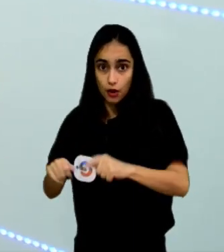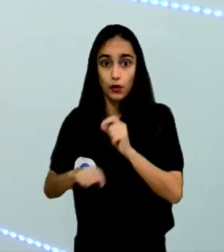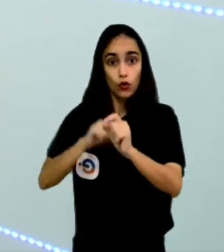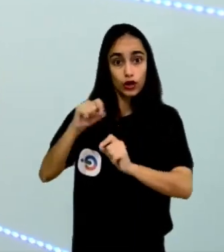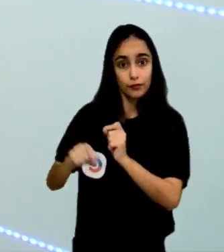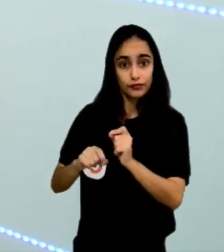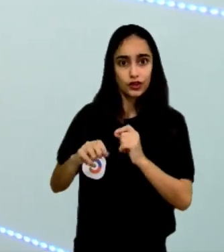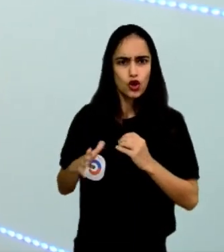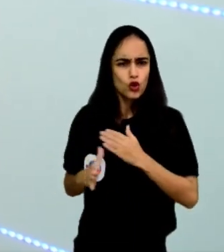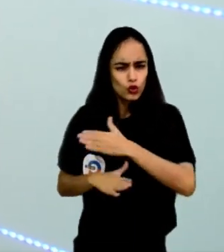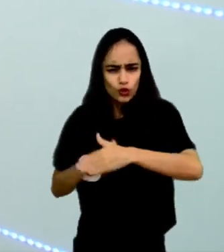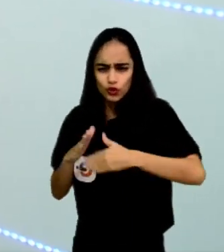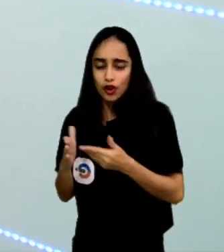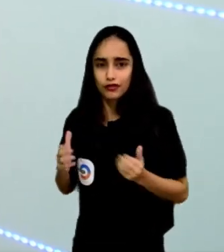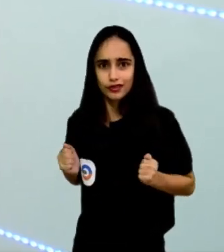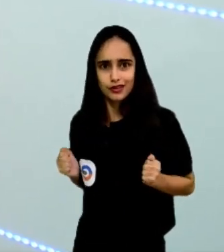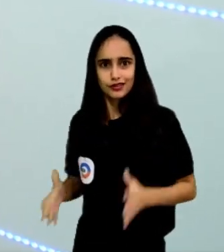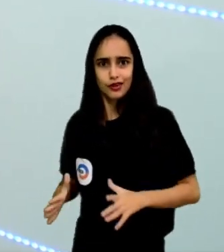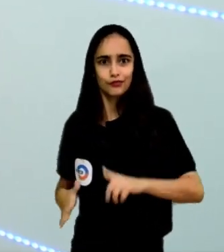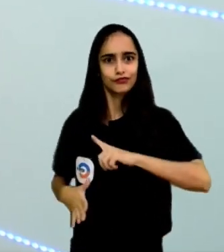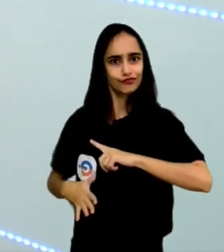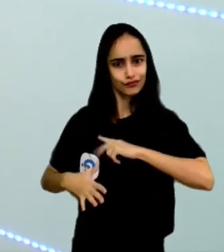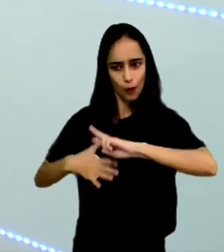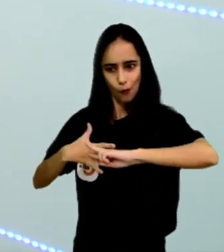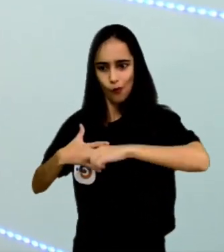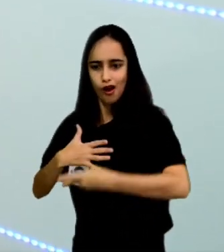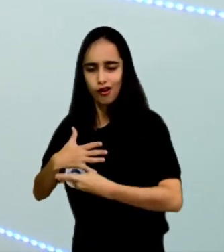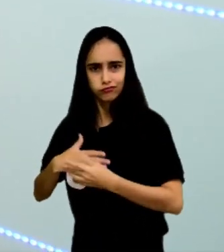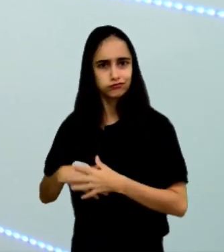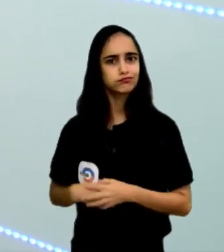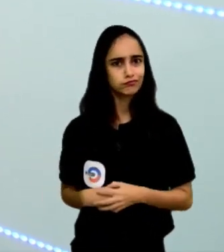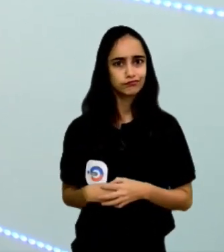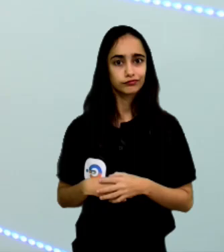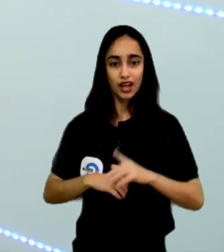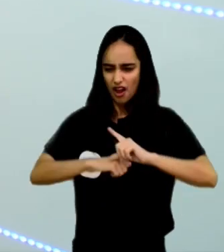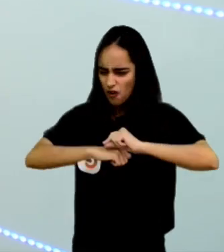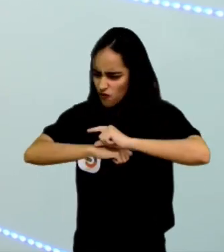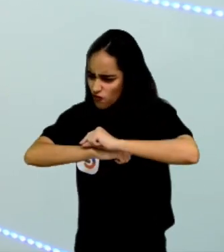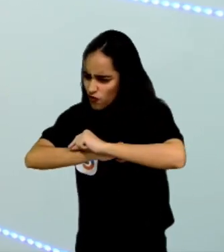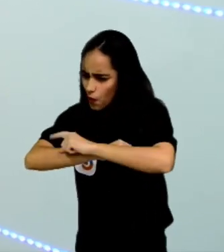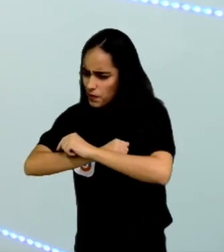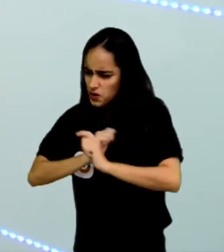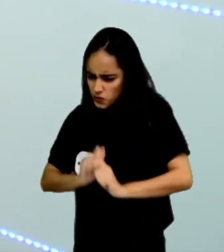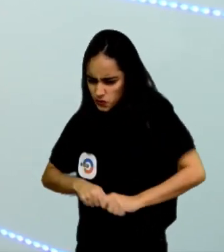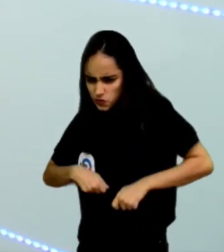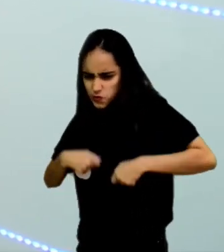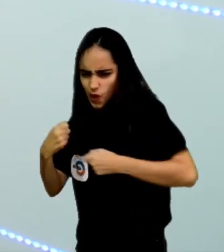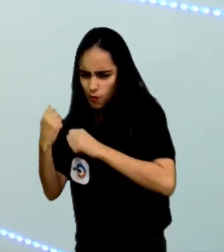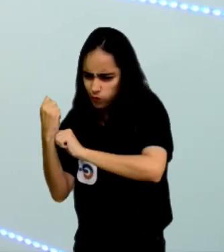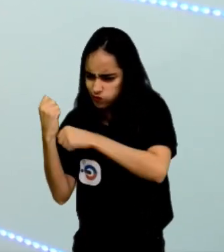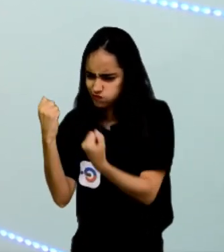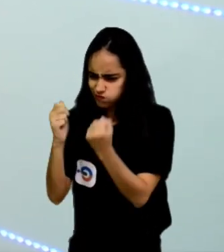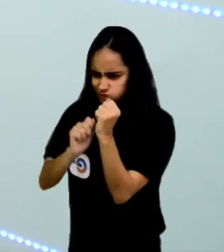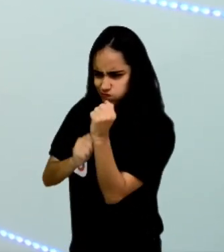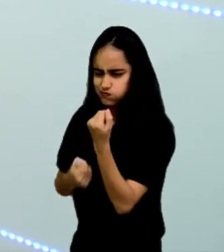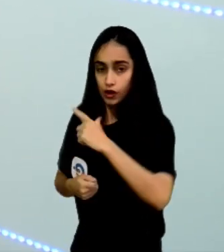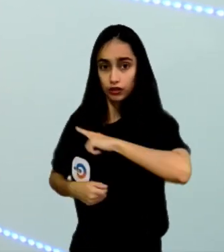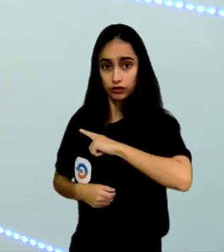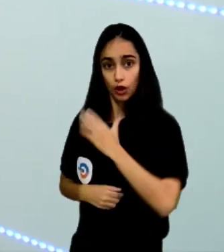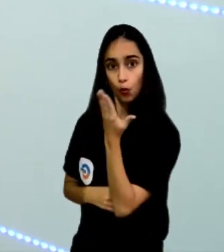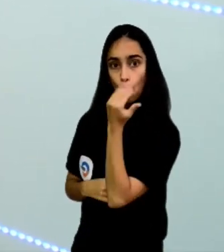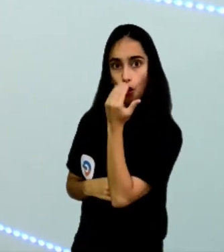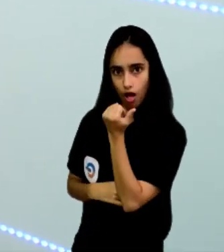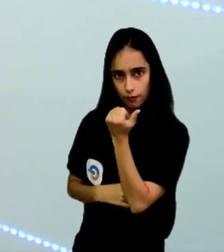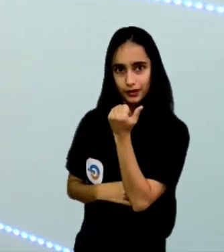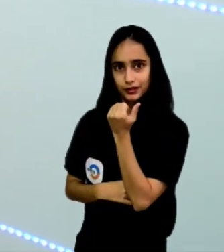as ações geram consequências. Enquanto a formiga se esforçou para ter o alimento durante o inverno, a